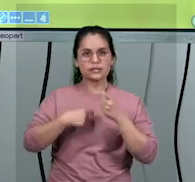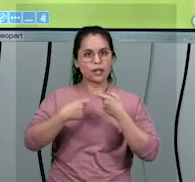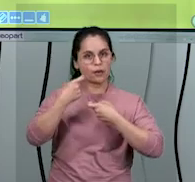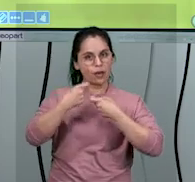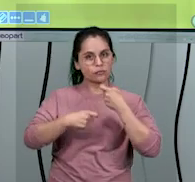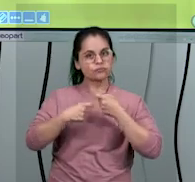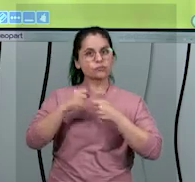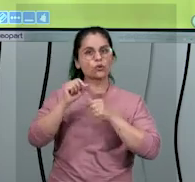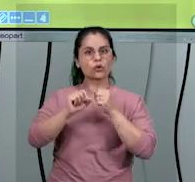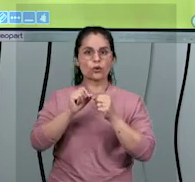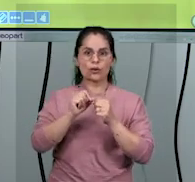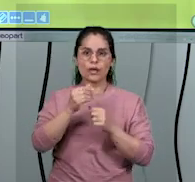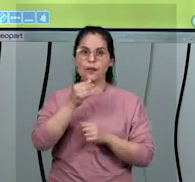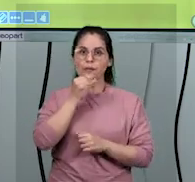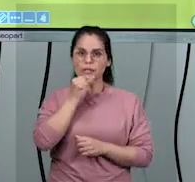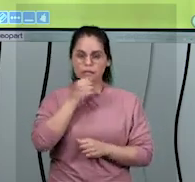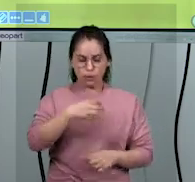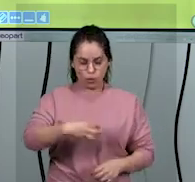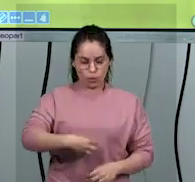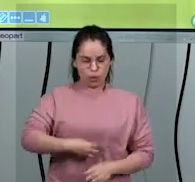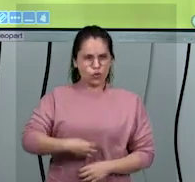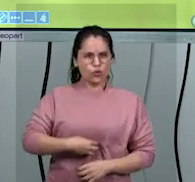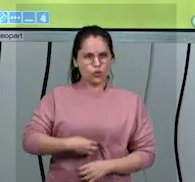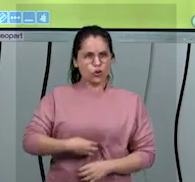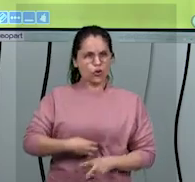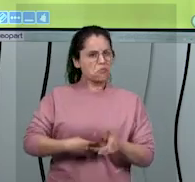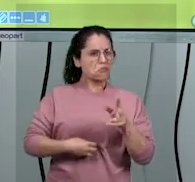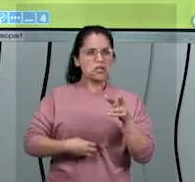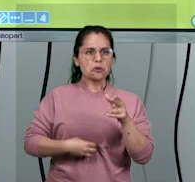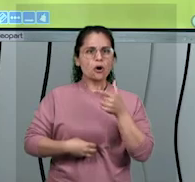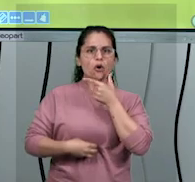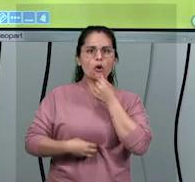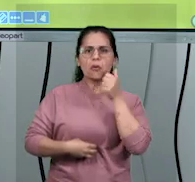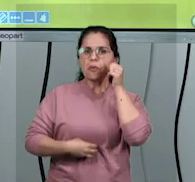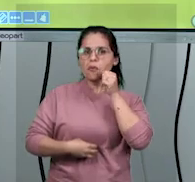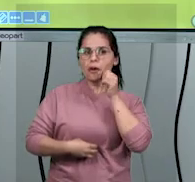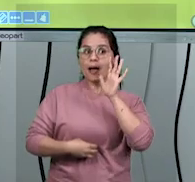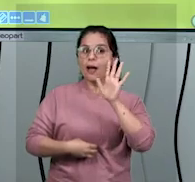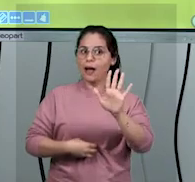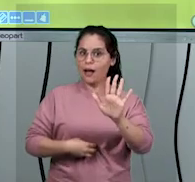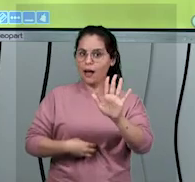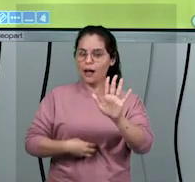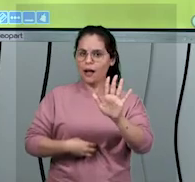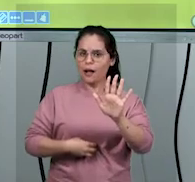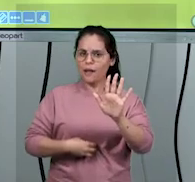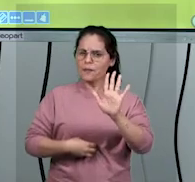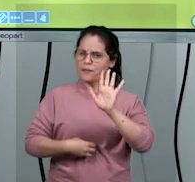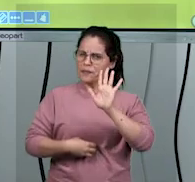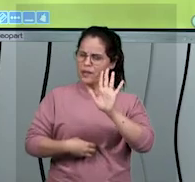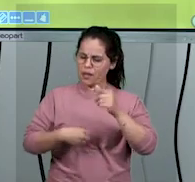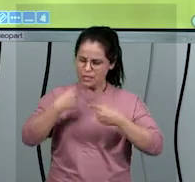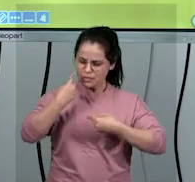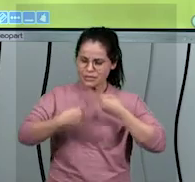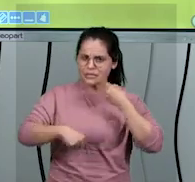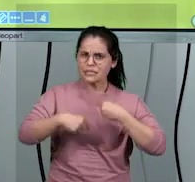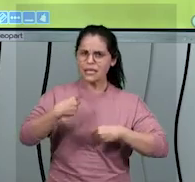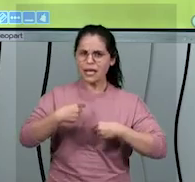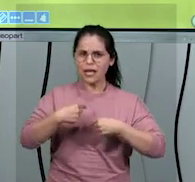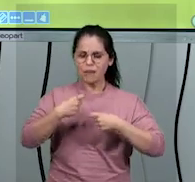O estômago de um homem e o estômago de uma mulher é um estômago. Mas no sistema reprodutor nós temos